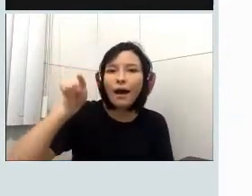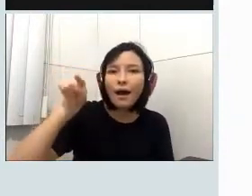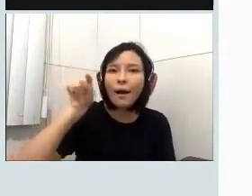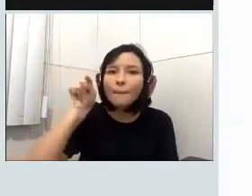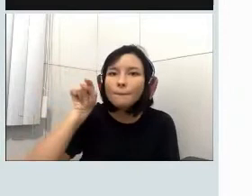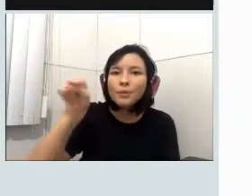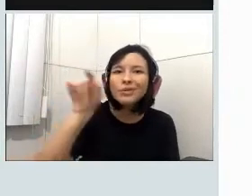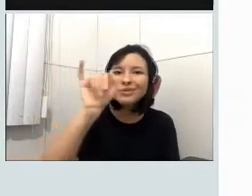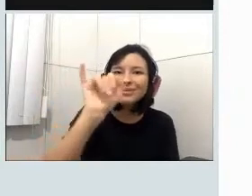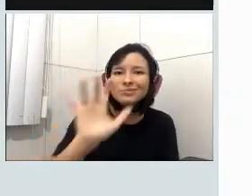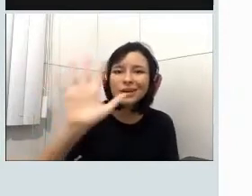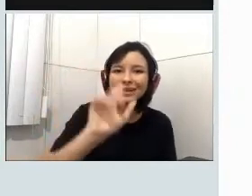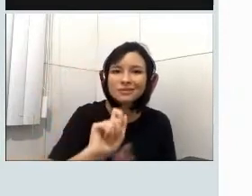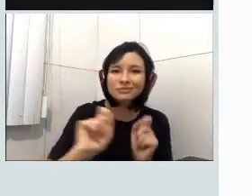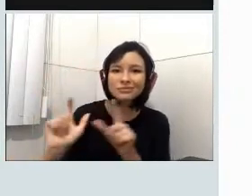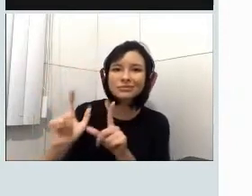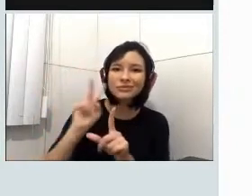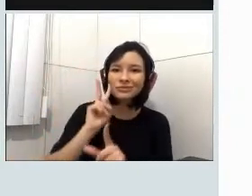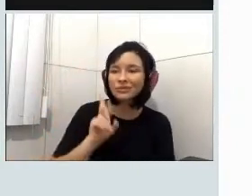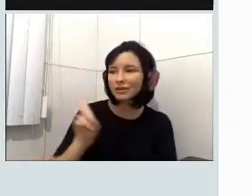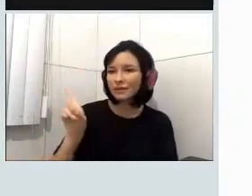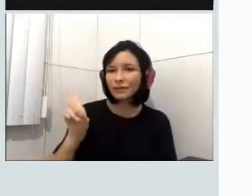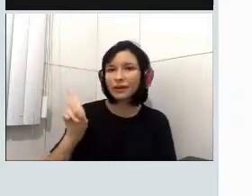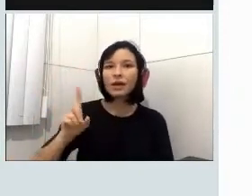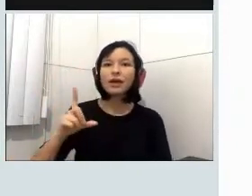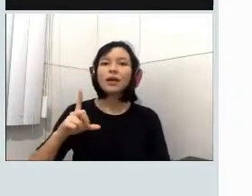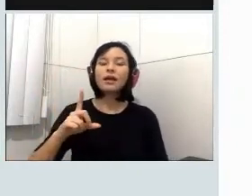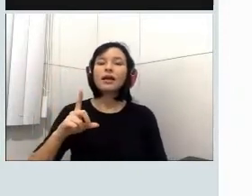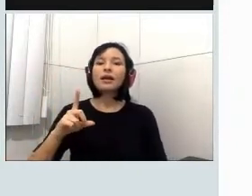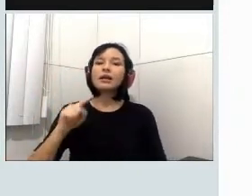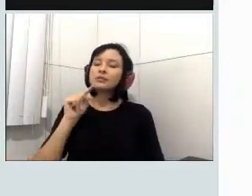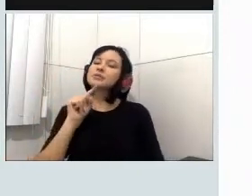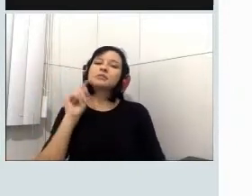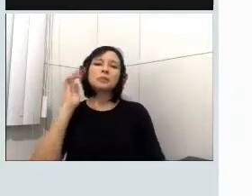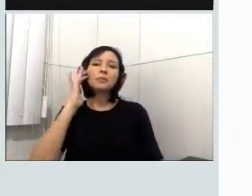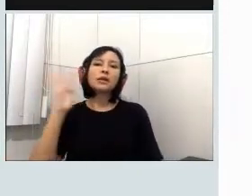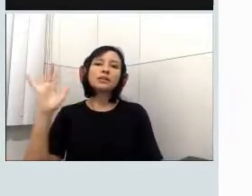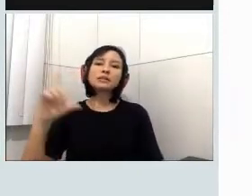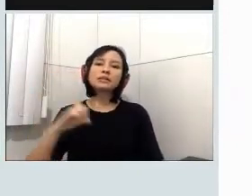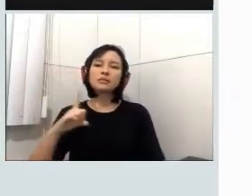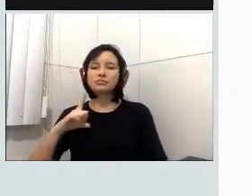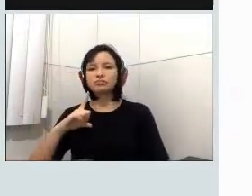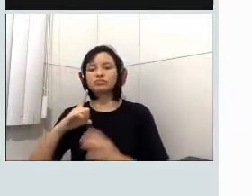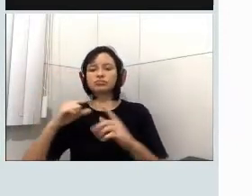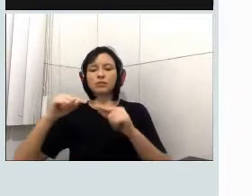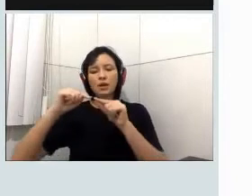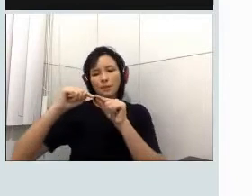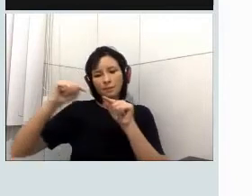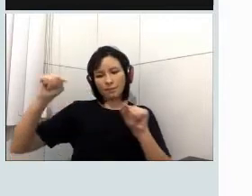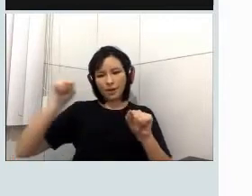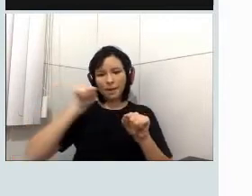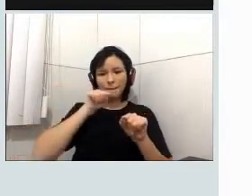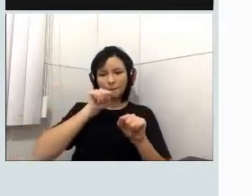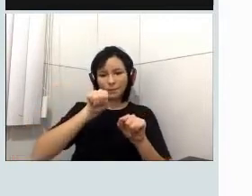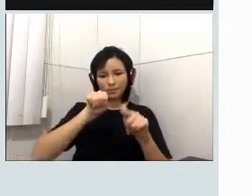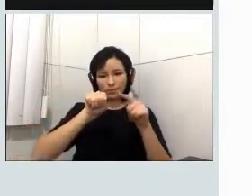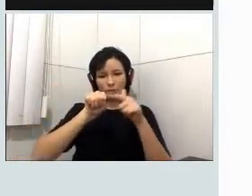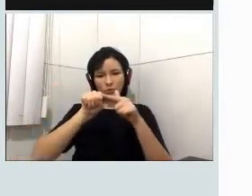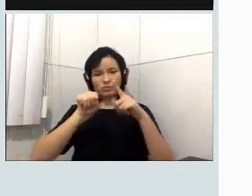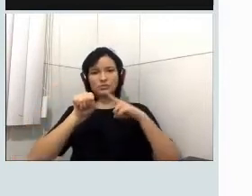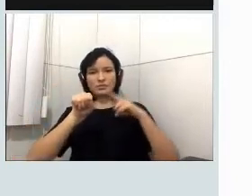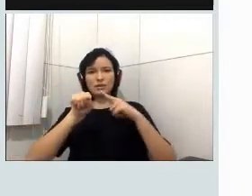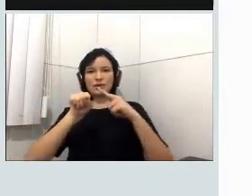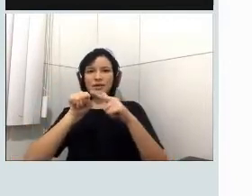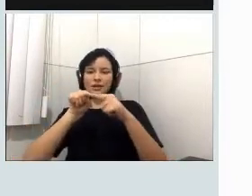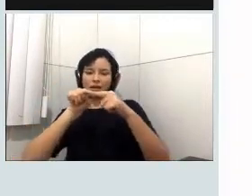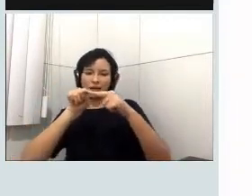figura. Imaginem que de todos os lados desse ponto está passando retas por